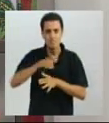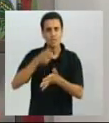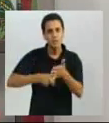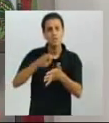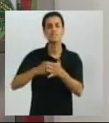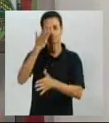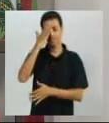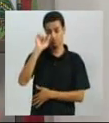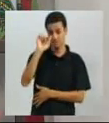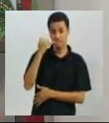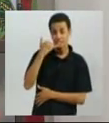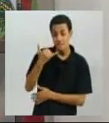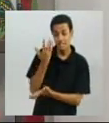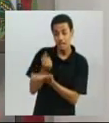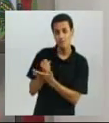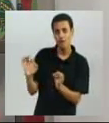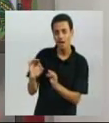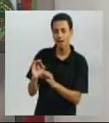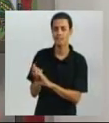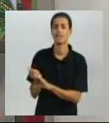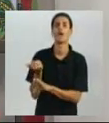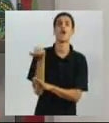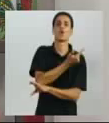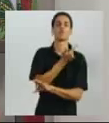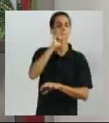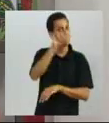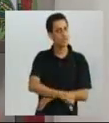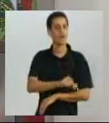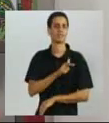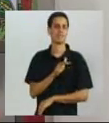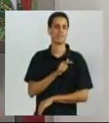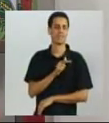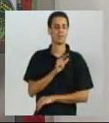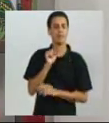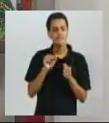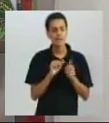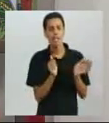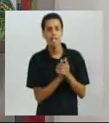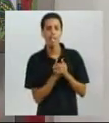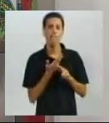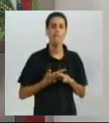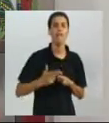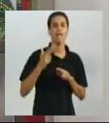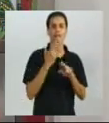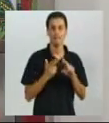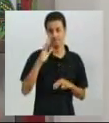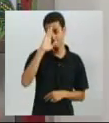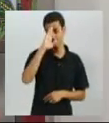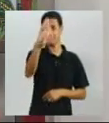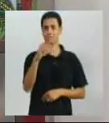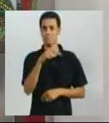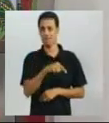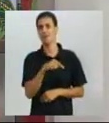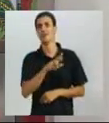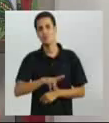gravações telefônicas é o que é horrendo, não é, vereador César? Sim, aquilo que fazem nos bastidores e no pé de ouvido, principalmente quando agem